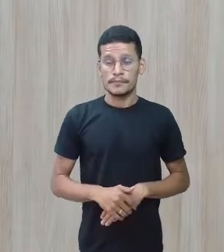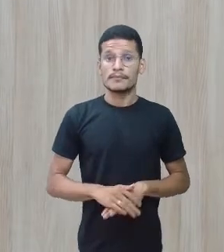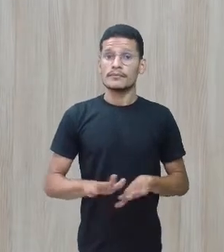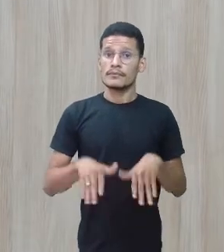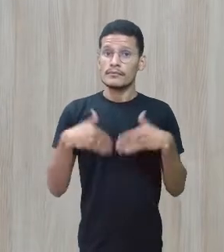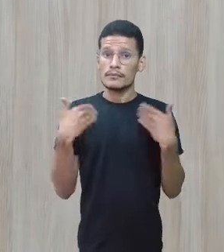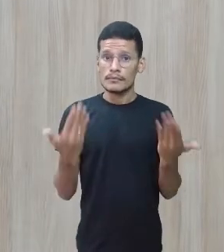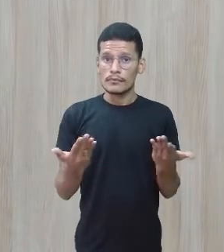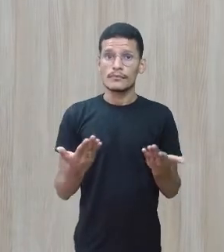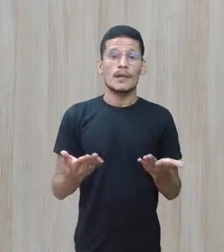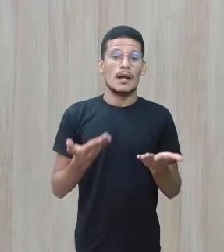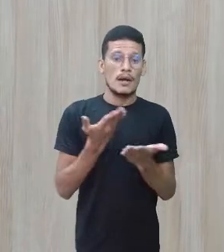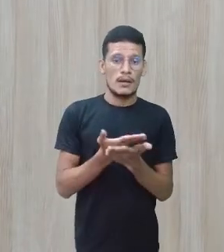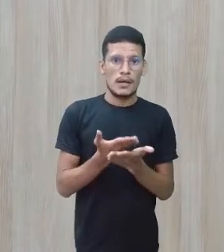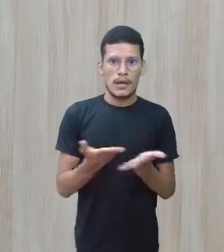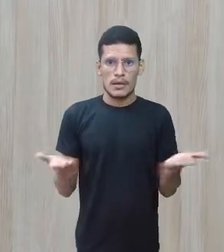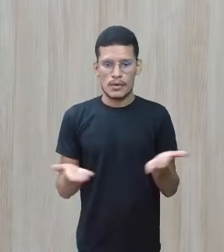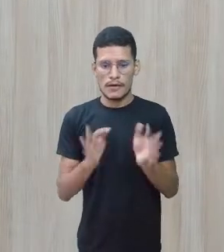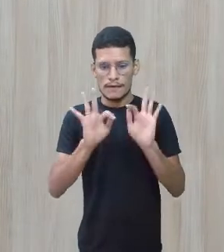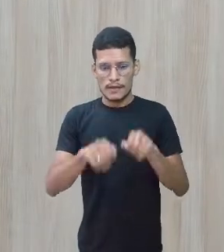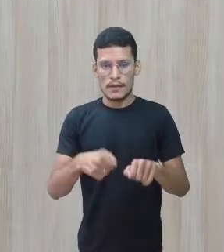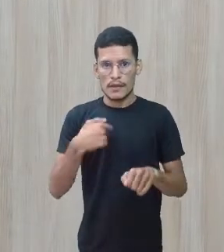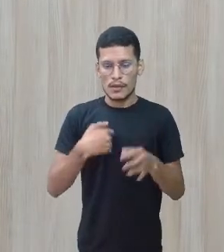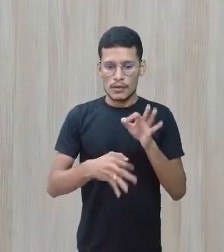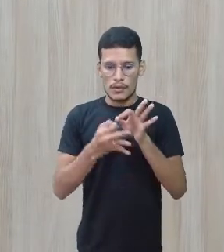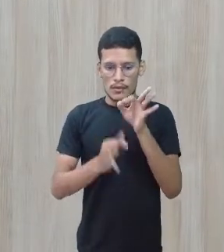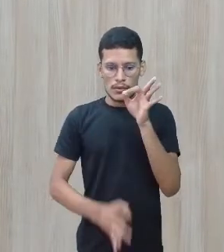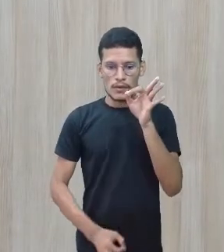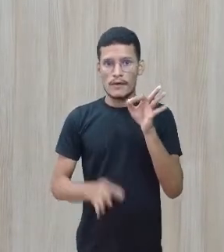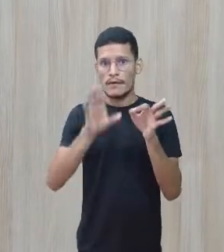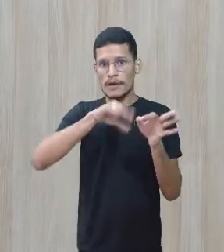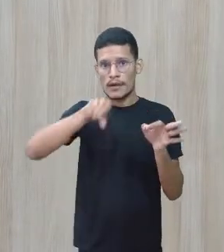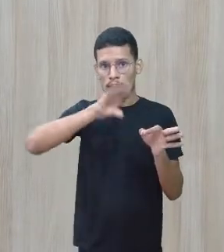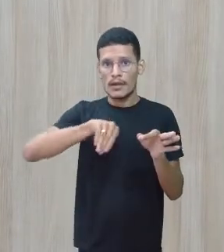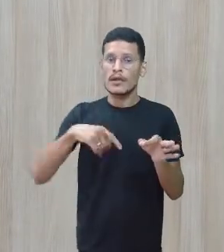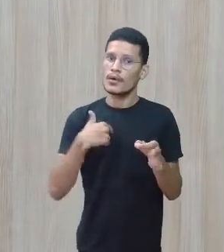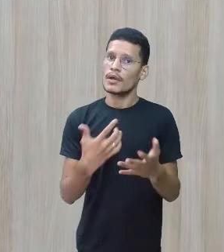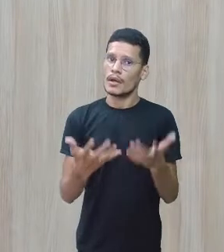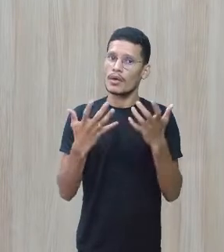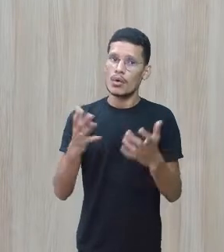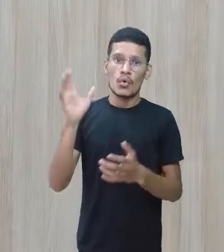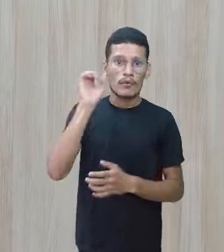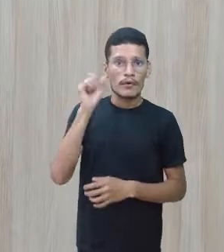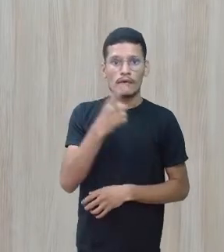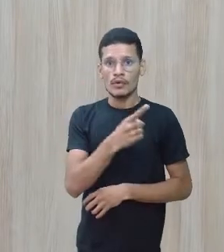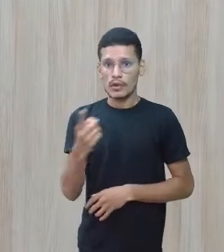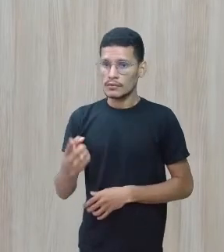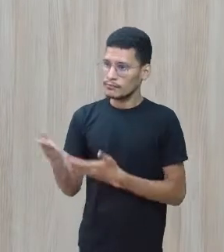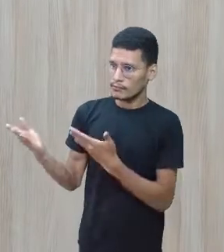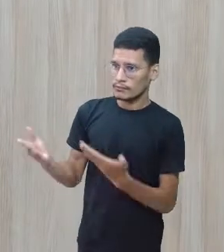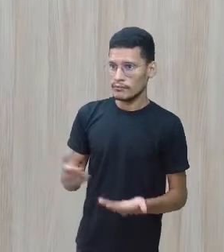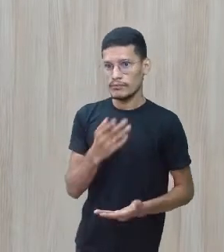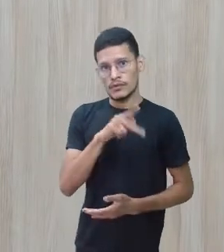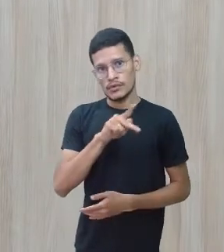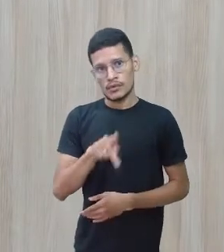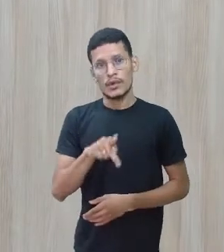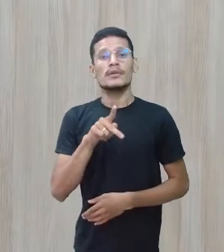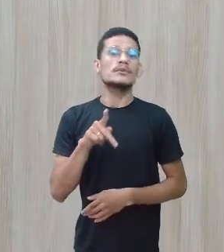Então, gente, nossa aula chegou ao fim. Eu hoje falei pra caramba, né? Então, eu quero ouvir um pouquinho de vocês e da professora Vivi e vou passar